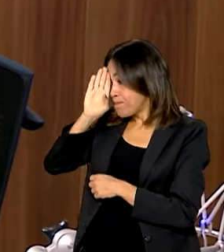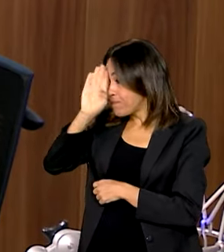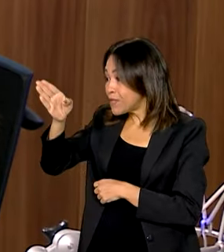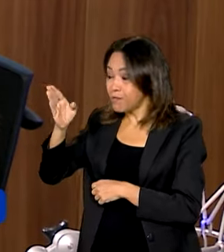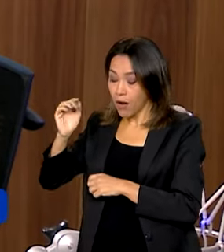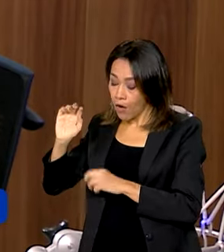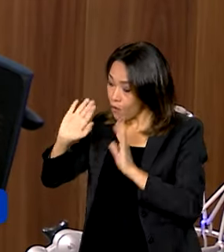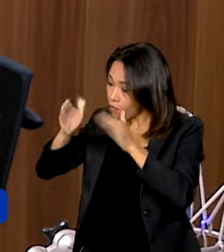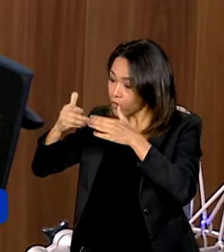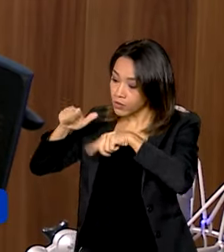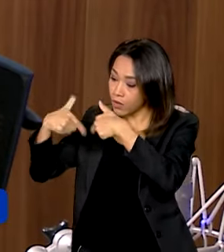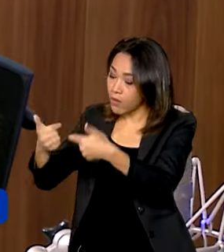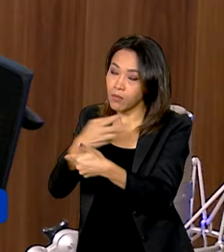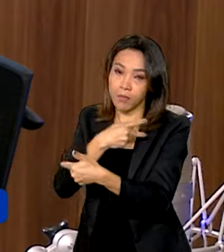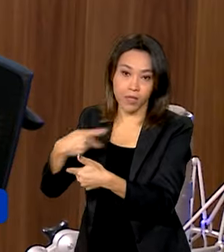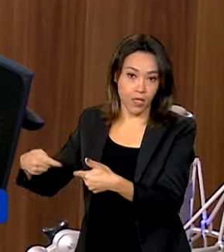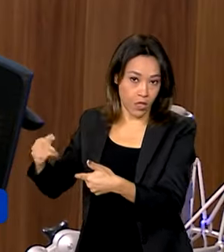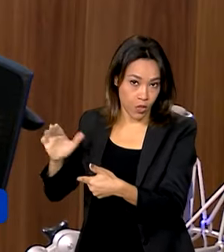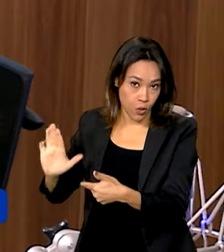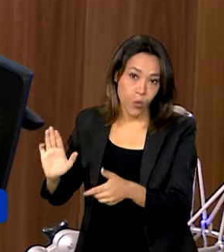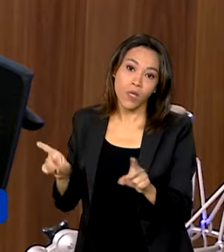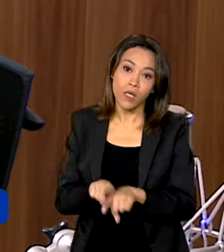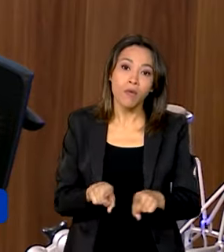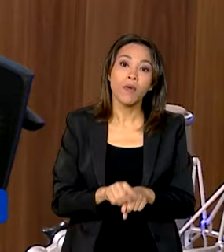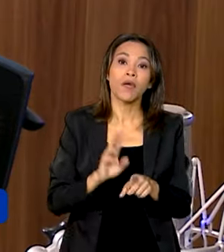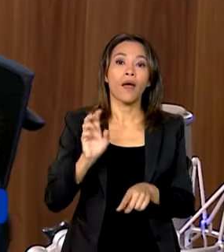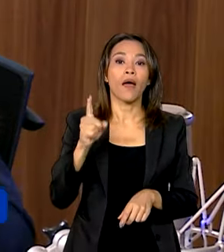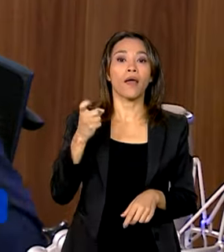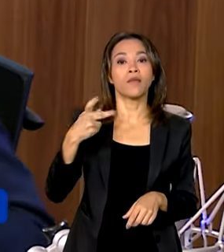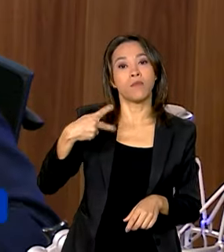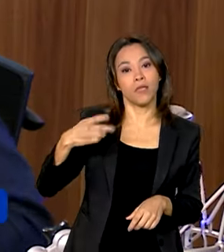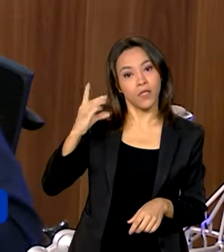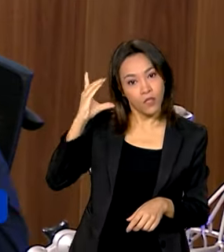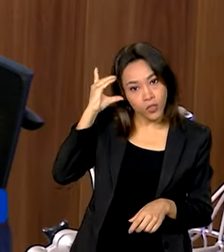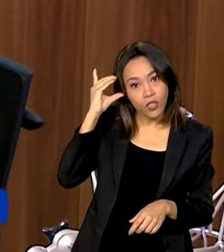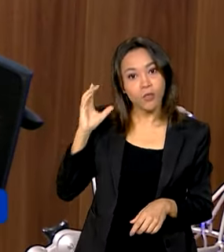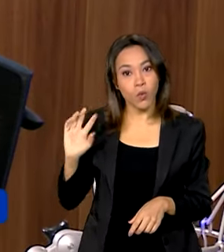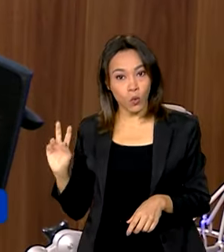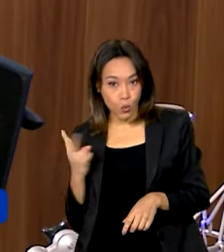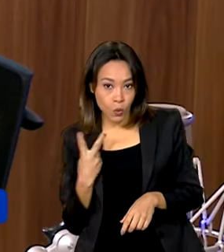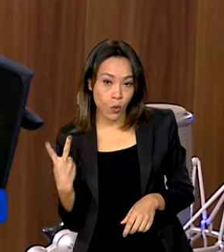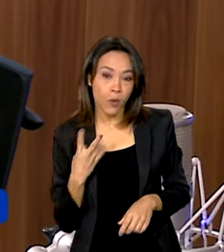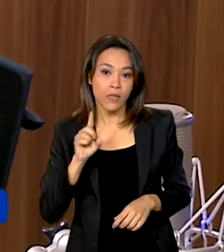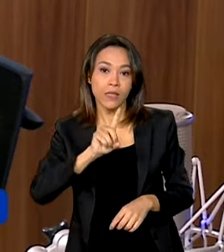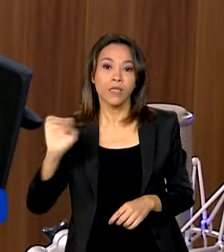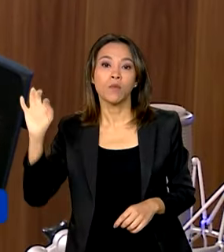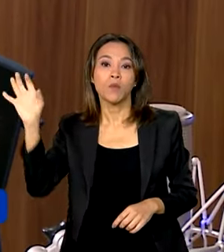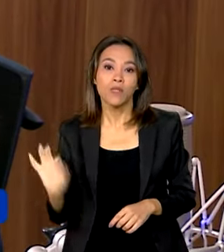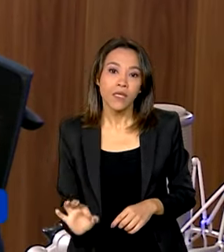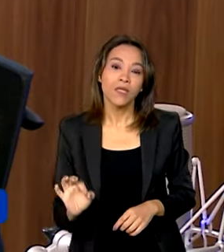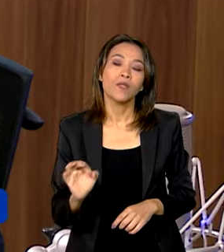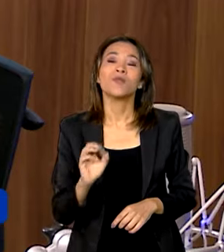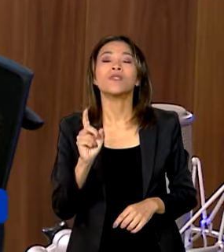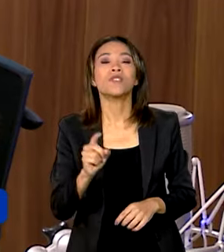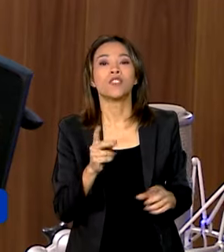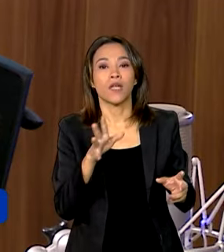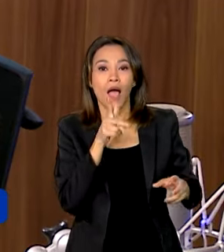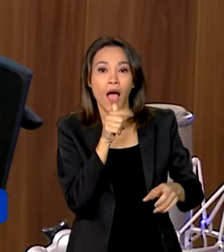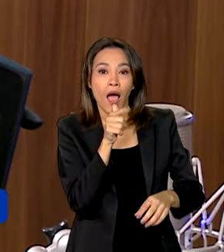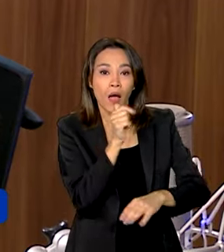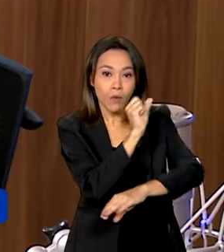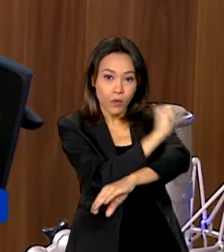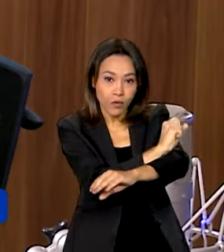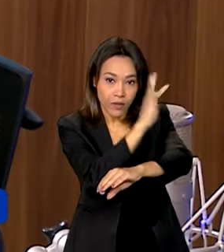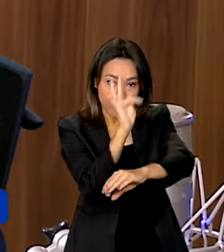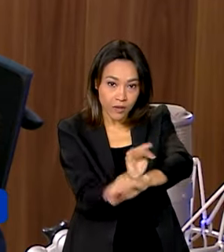presidente Dilma presidente Lula e Dilma são responsáveis aí por quase 100% de todas as obras de transposição do São Francisco Considerando